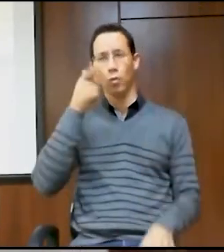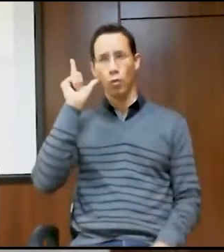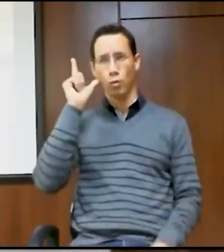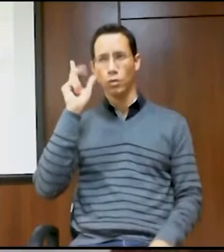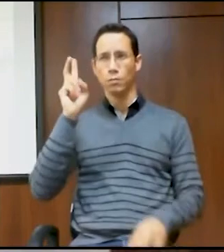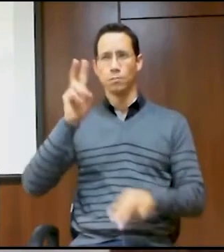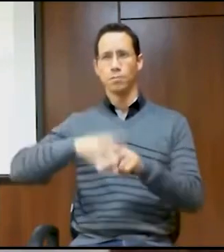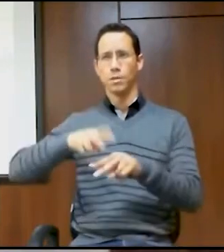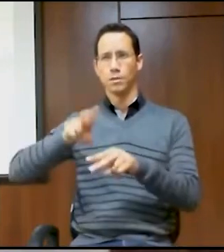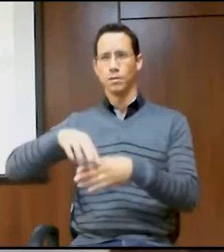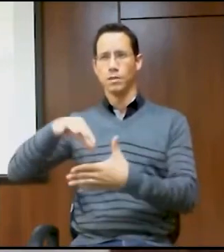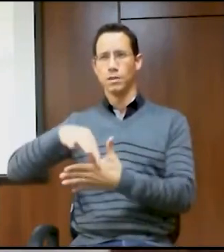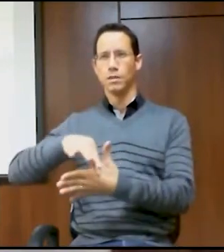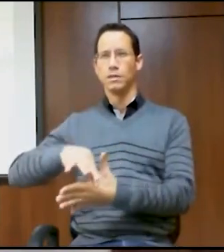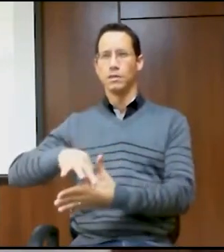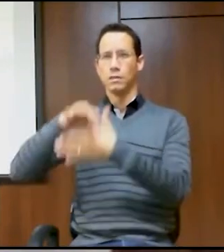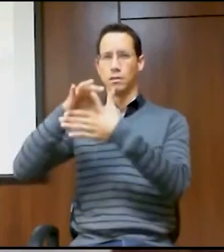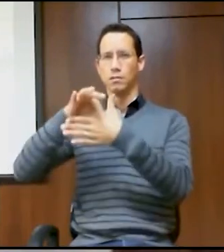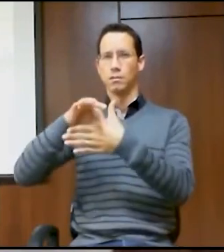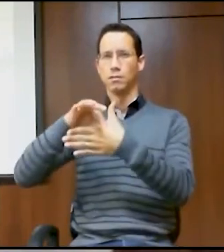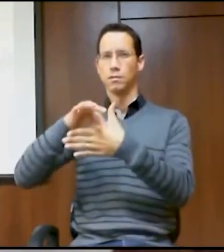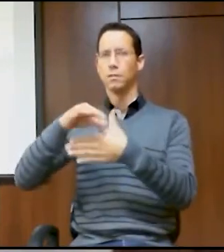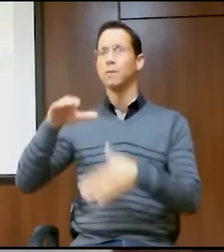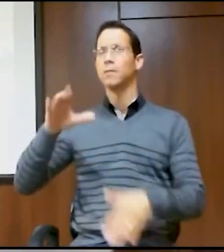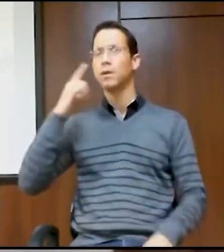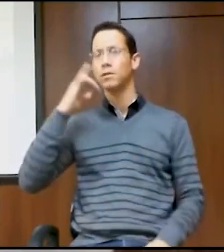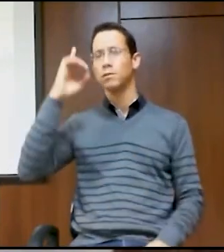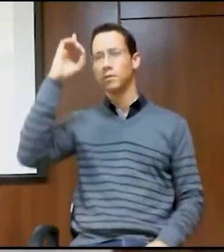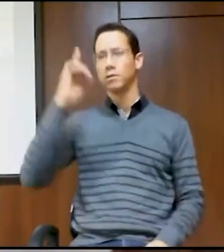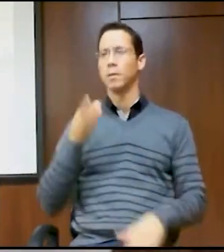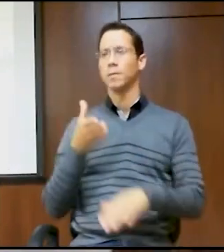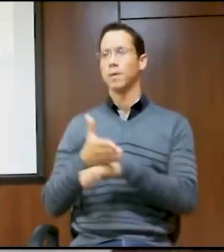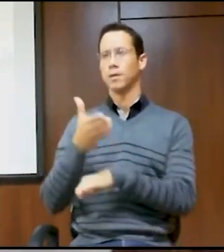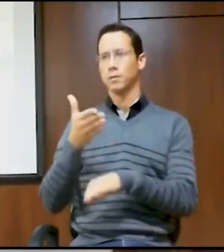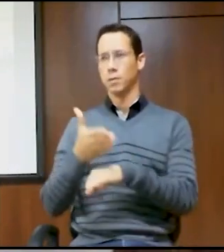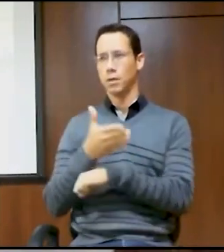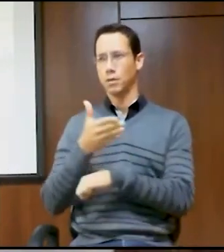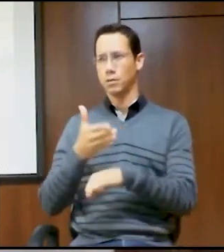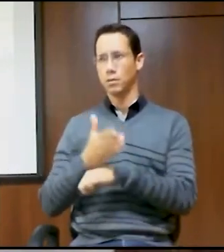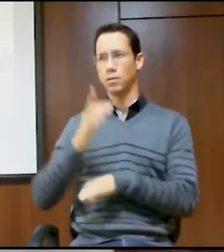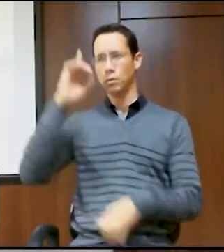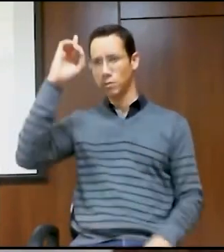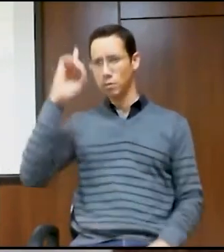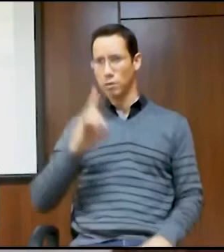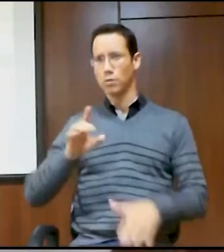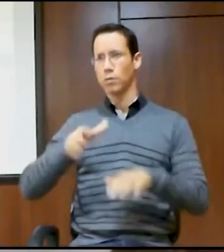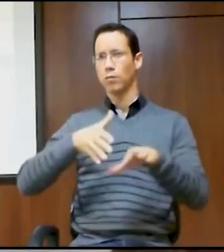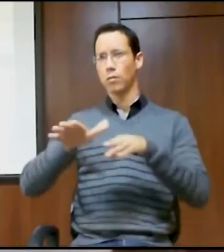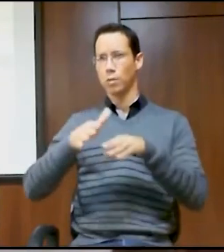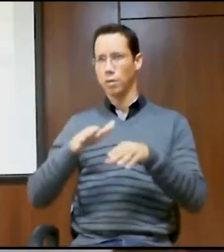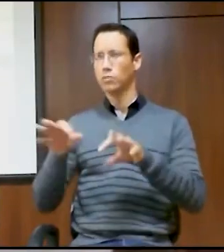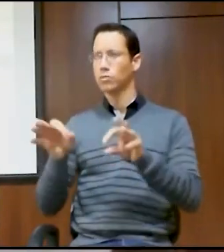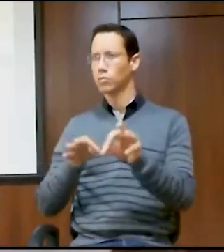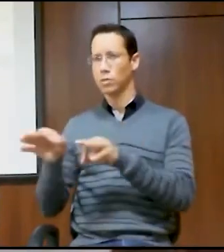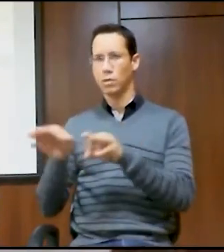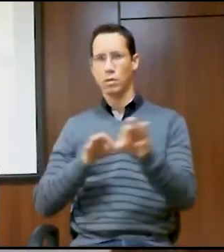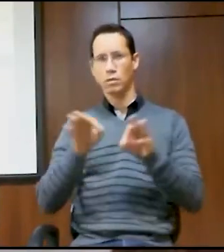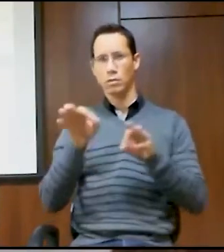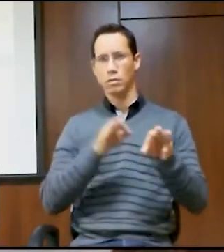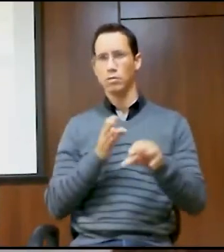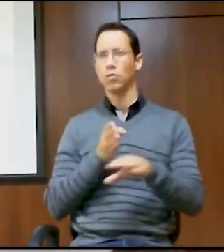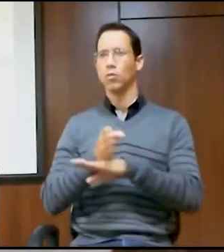prisão das lideranças, mas do direito à participação, do direito aos movimentos se organizarem,